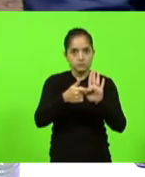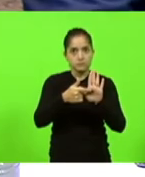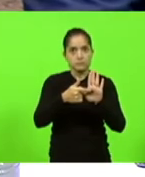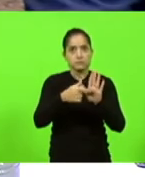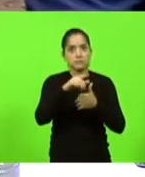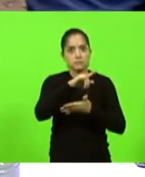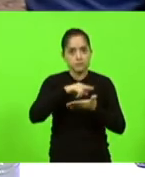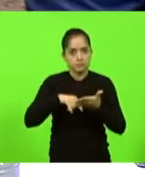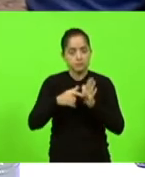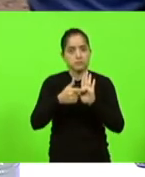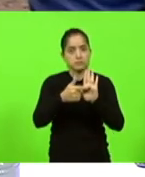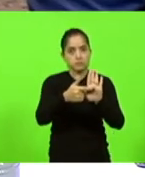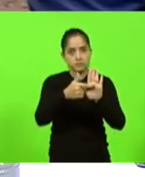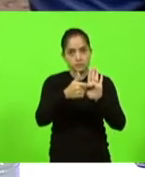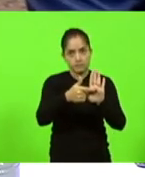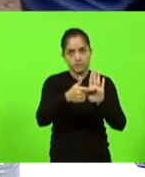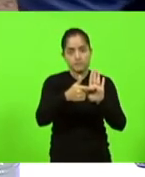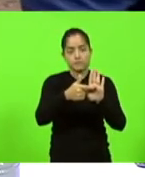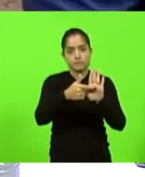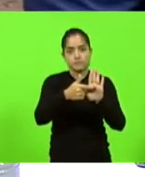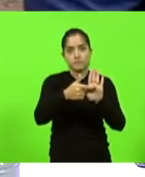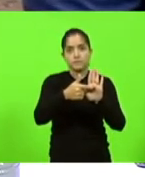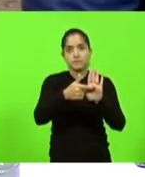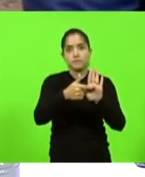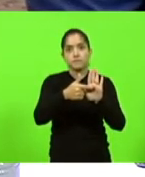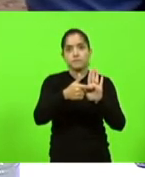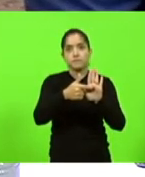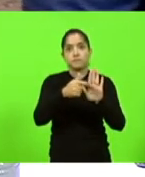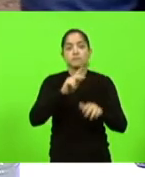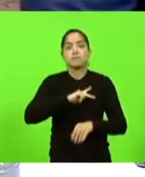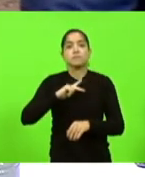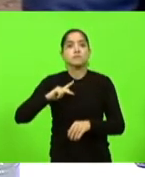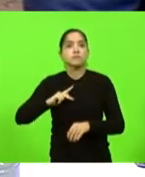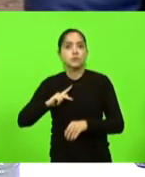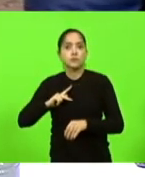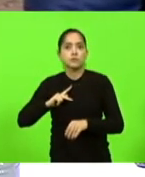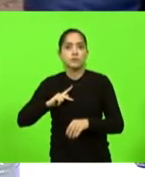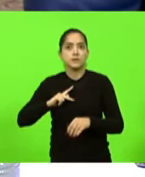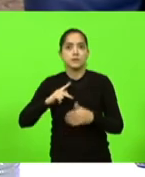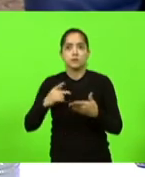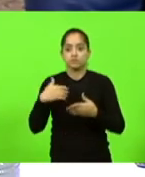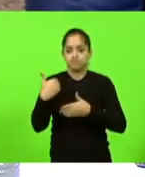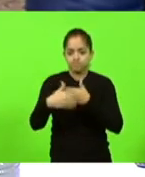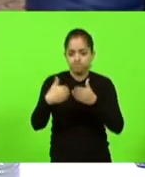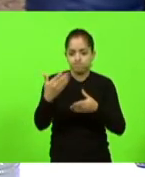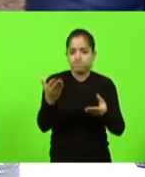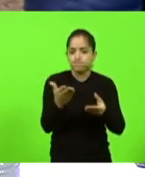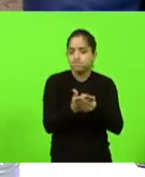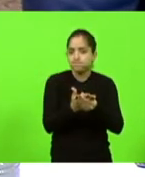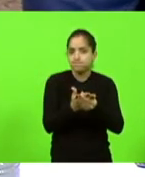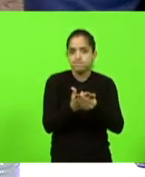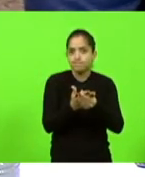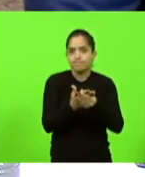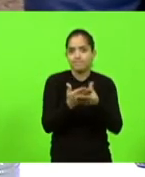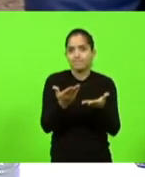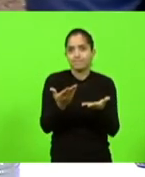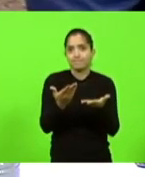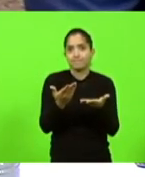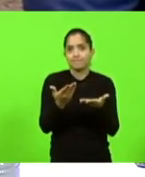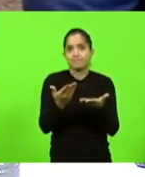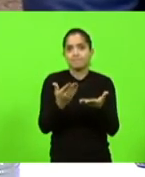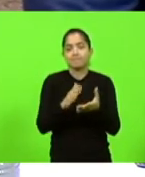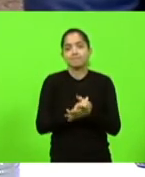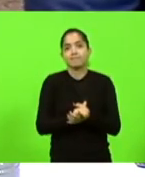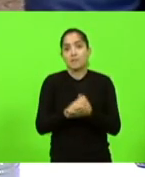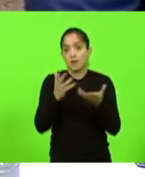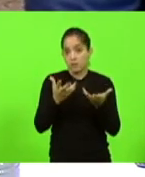aqui, ó. Tem uma nota pública, é público. É, logicamente, não vai estar no trâmite do projeto porque não teve diligência. Era o que eu